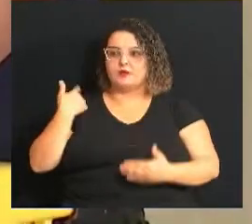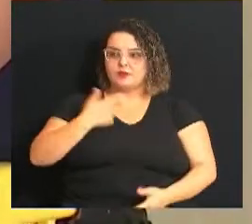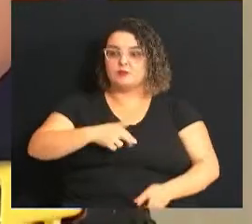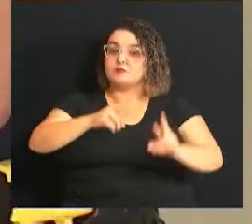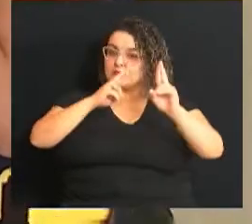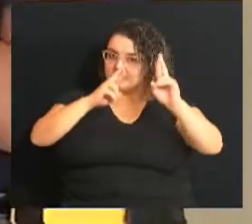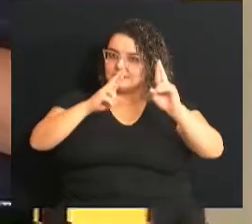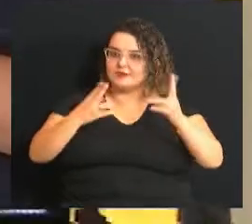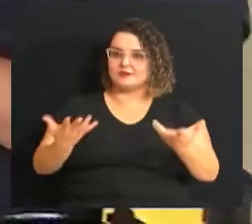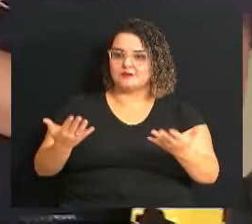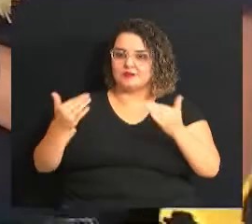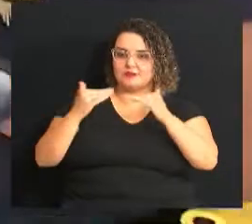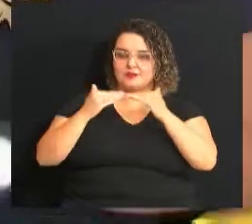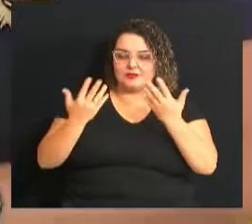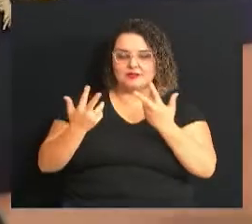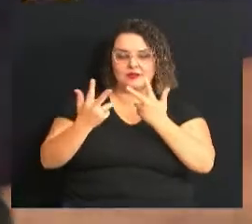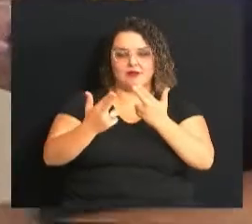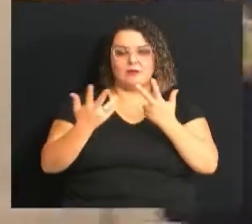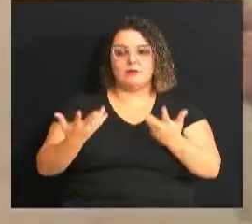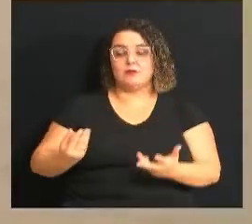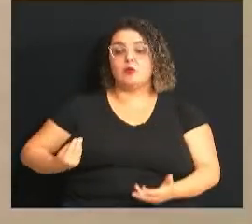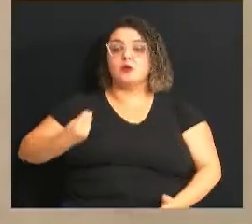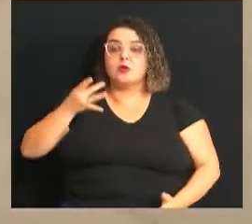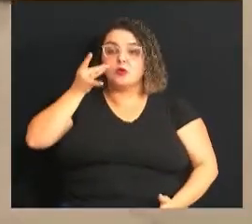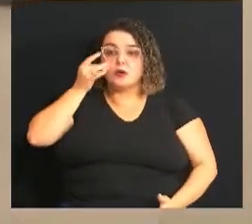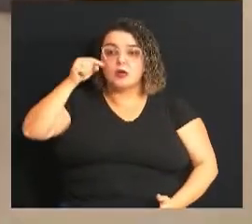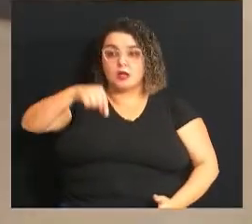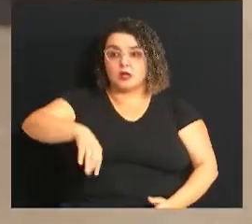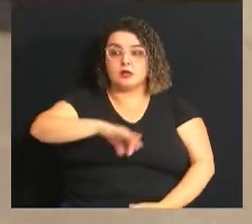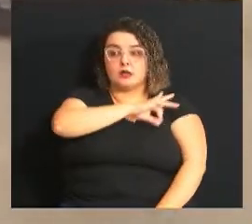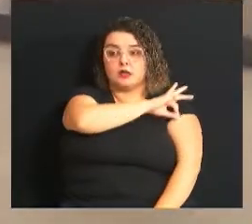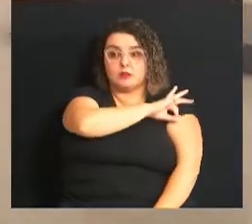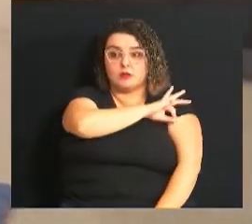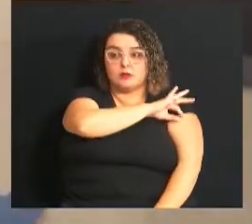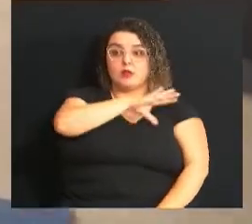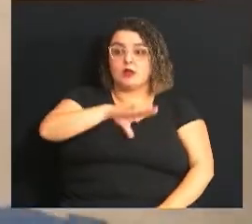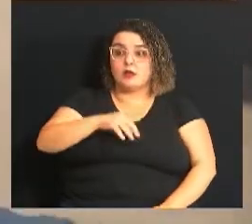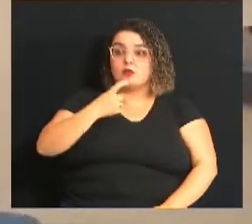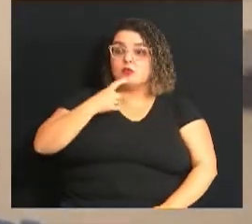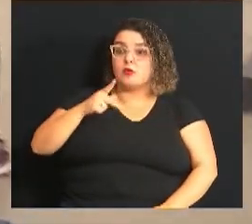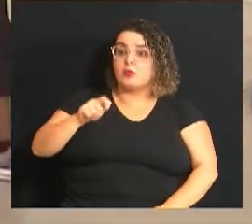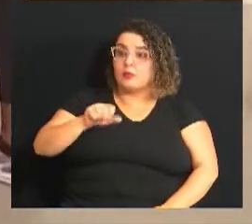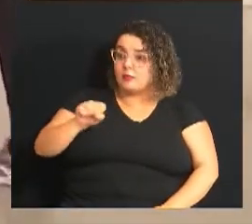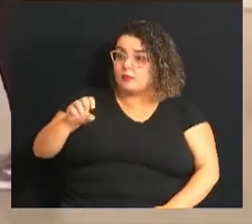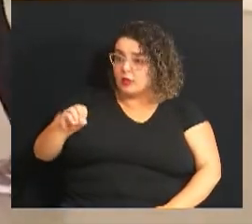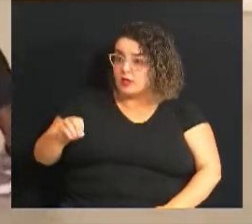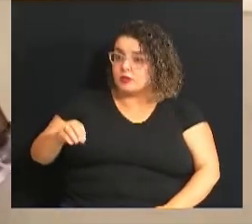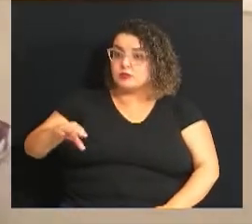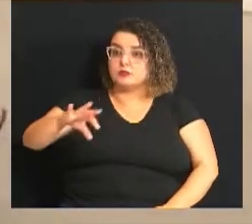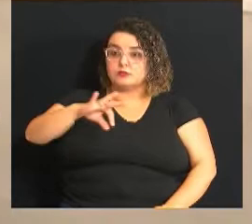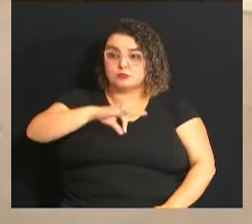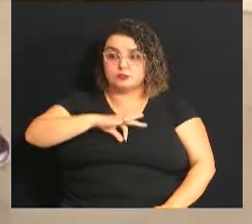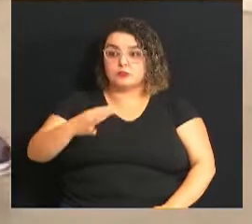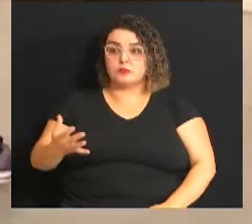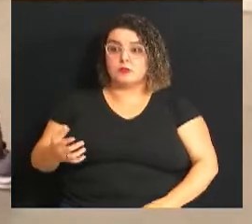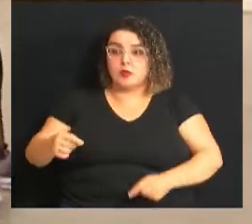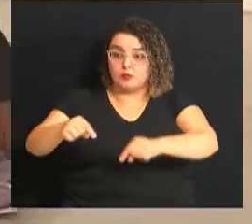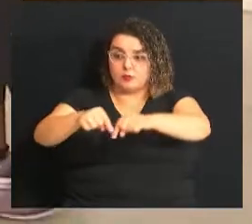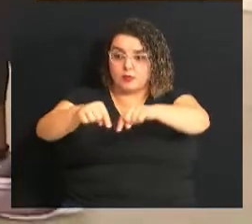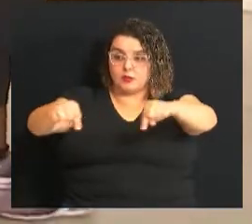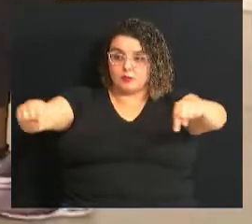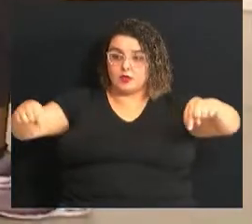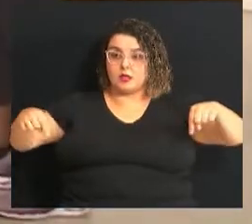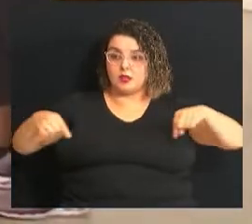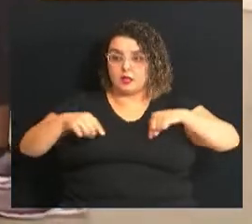desejamos isso. Nós estamos ao vivo aqui na Prefeitura de Campinas, no Paço Municipal, onde nós montamos aqui um pequeno tatame,